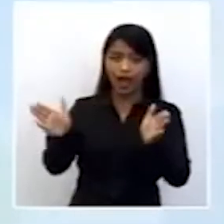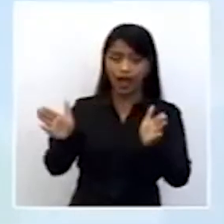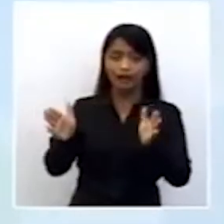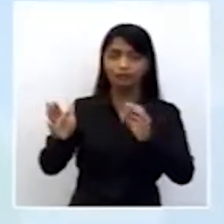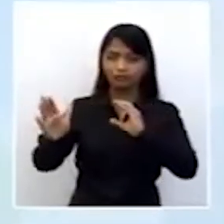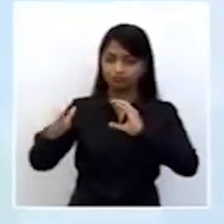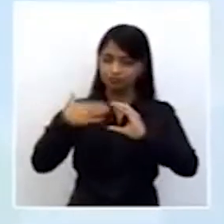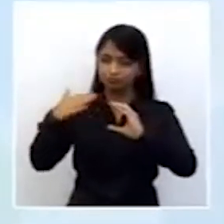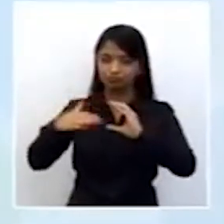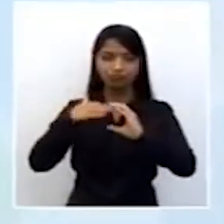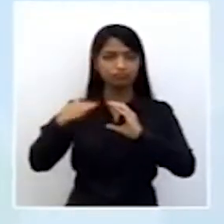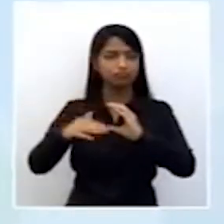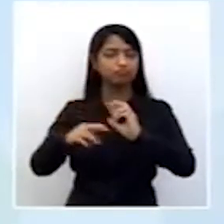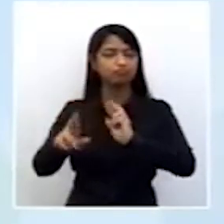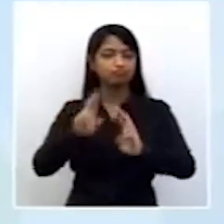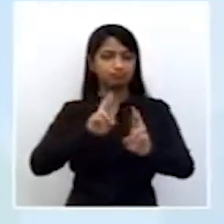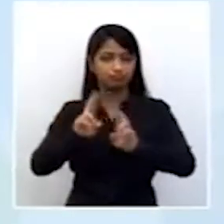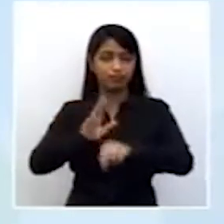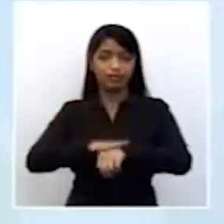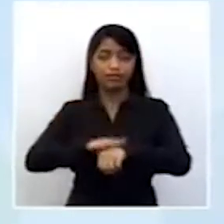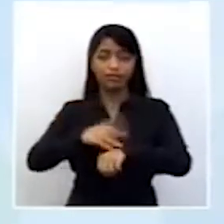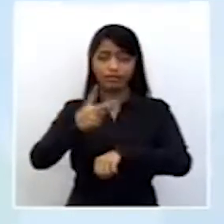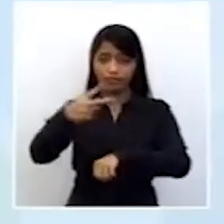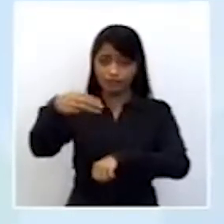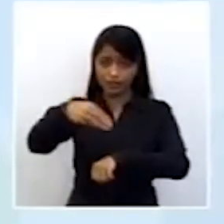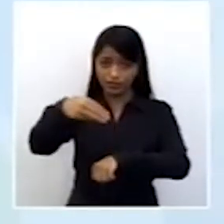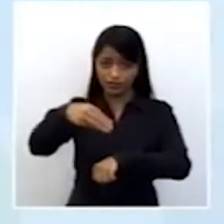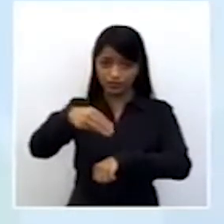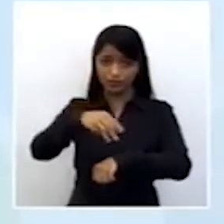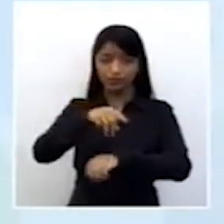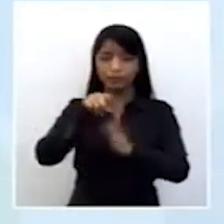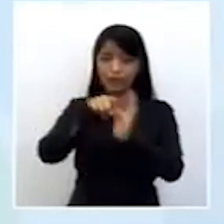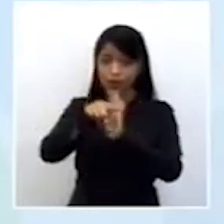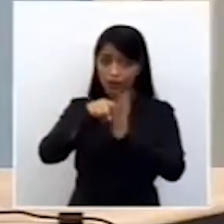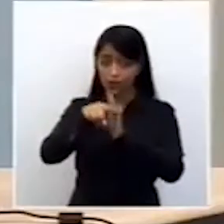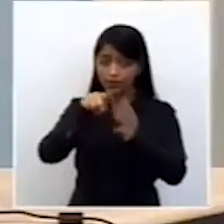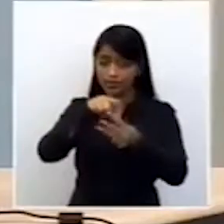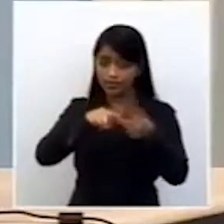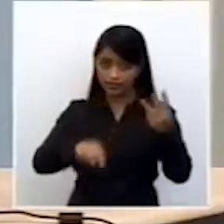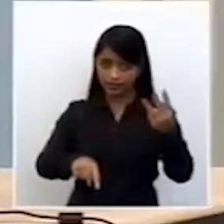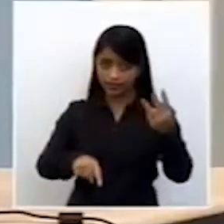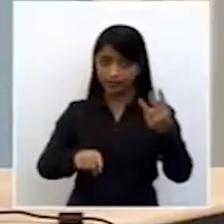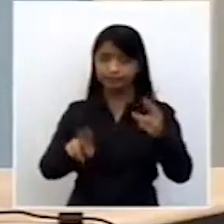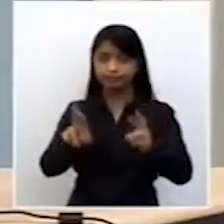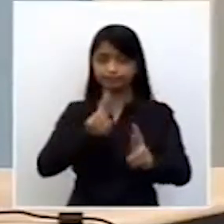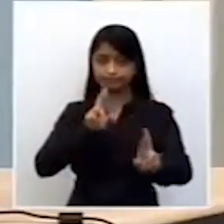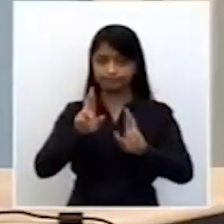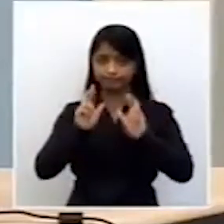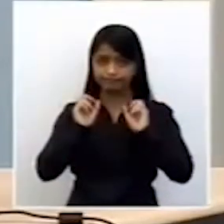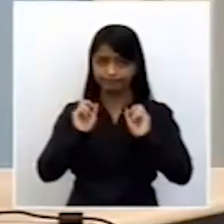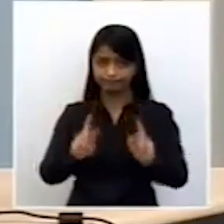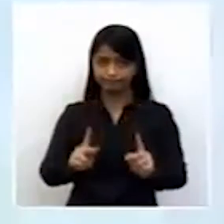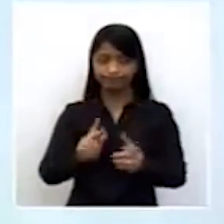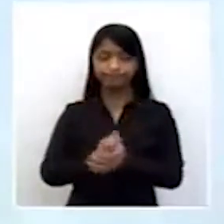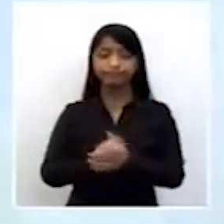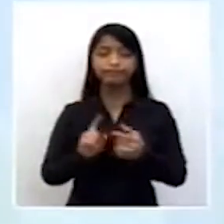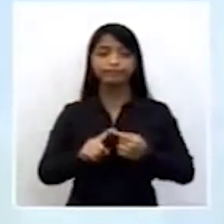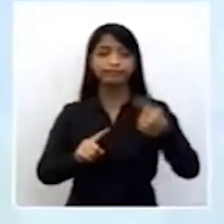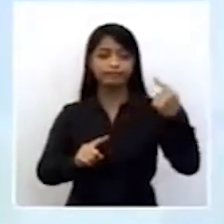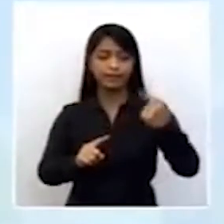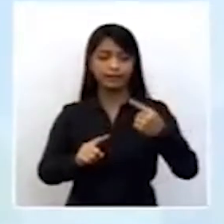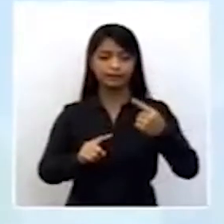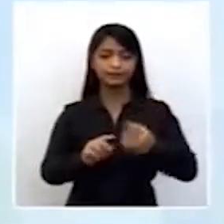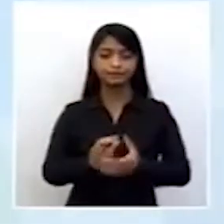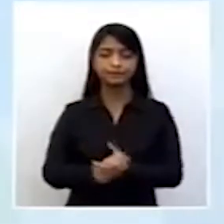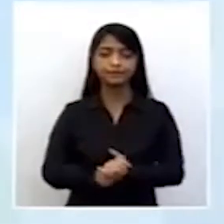chat e vamos dar 2 minutinhos para as 3 questõezinhas, ok? Primeira, o